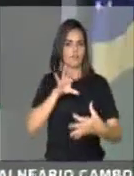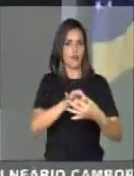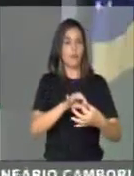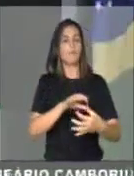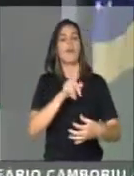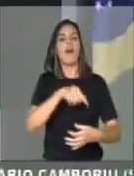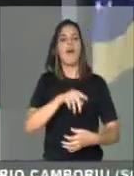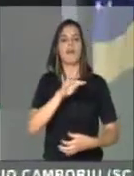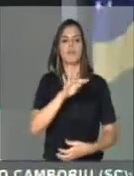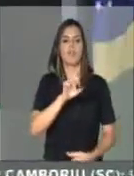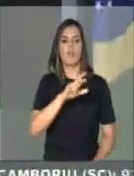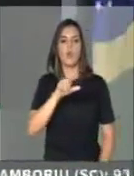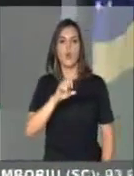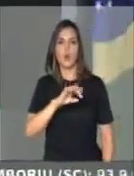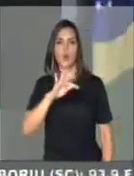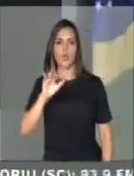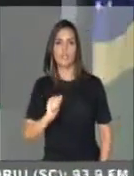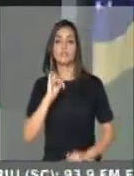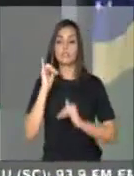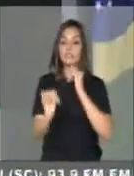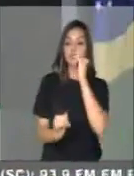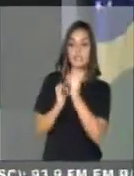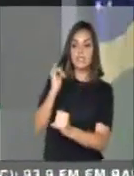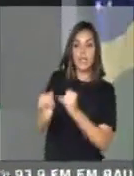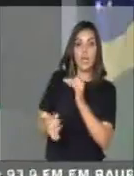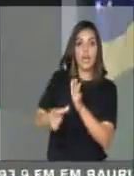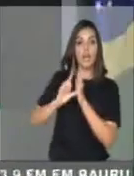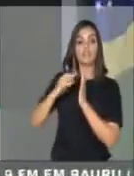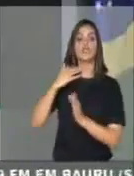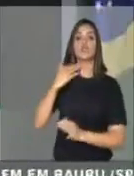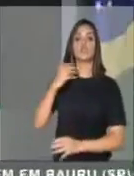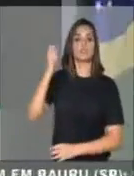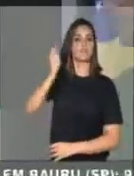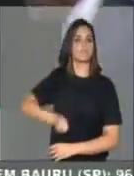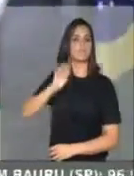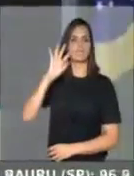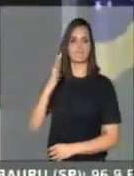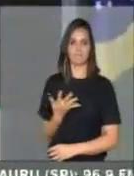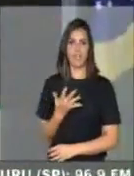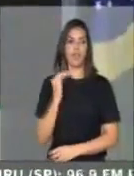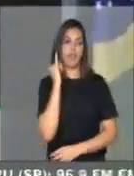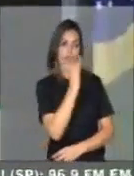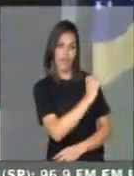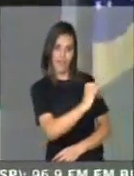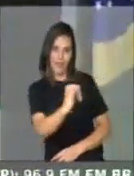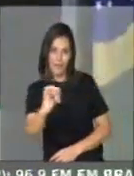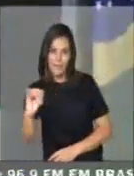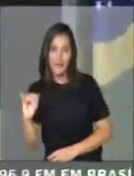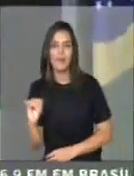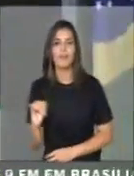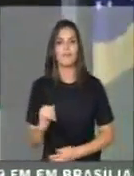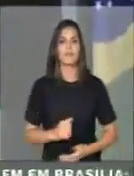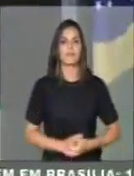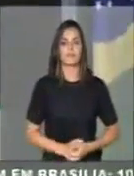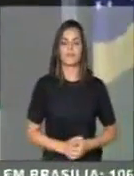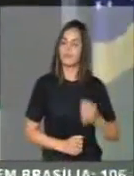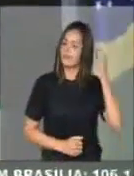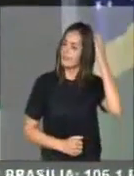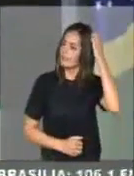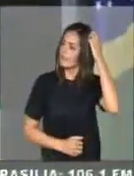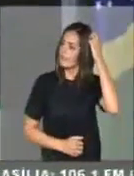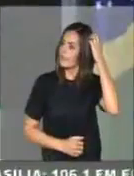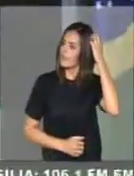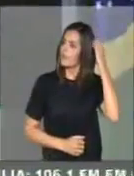à prática de atos terroristas, informações sobre prévias decisões judiciais assecuratórias proferidas nesses mesmos